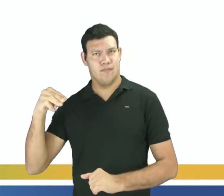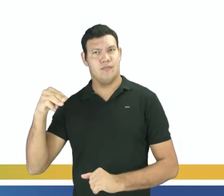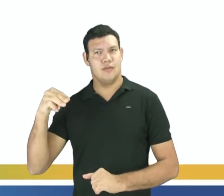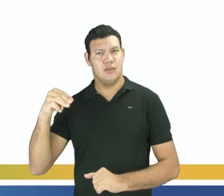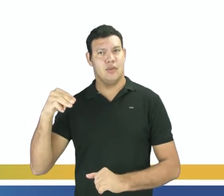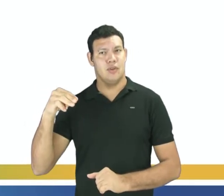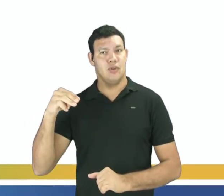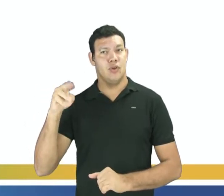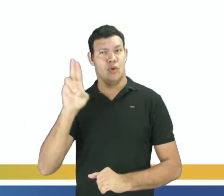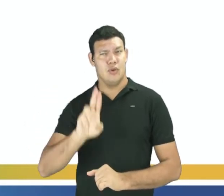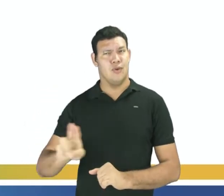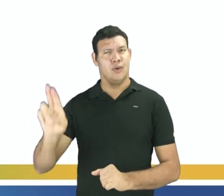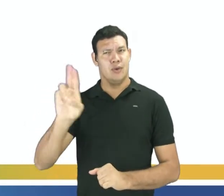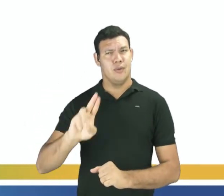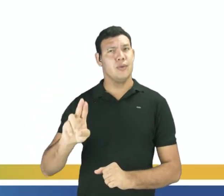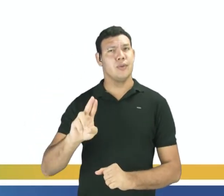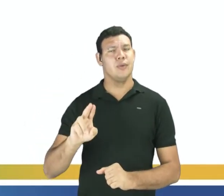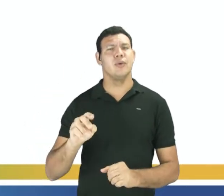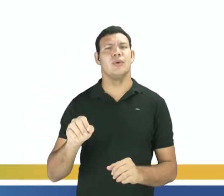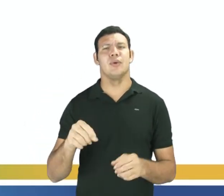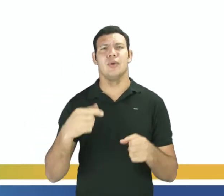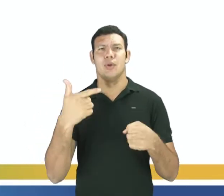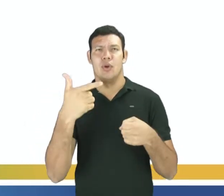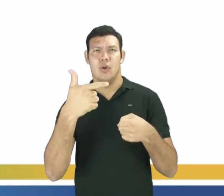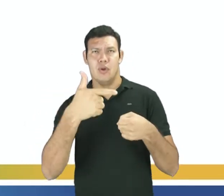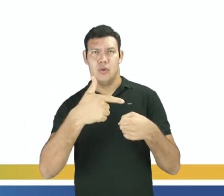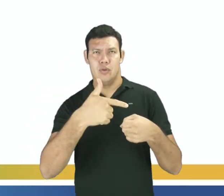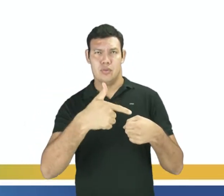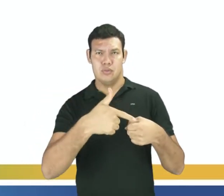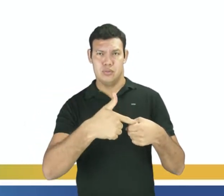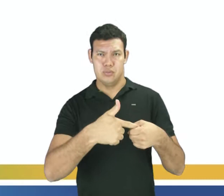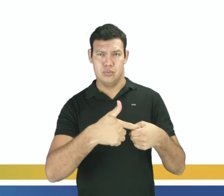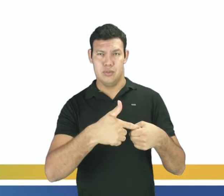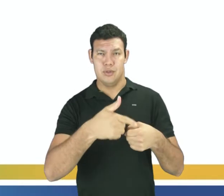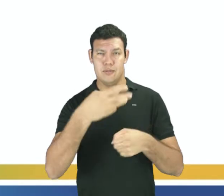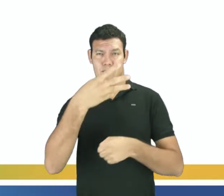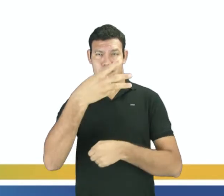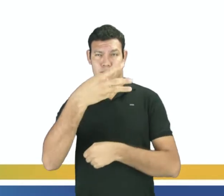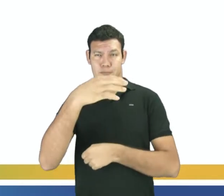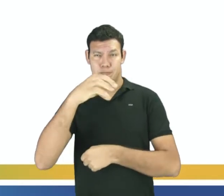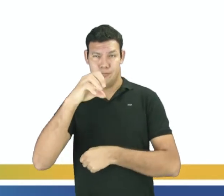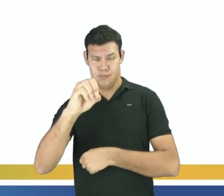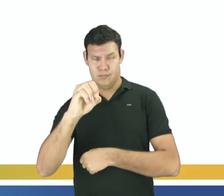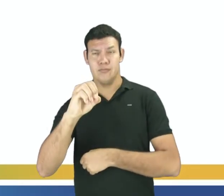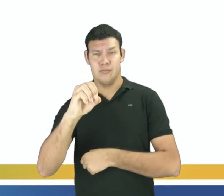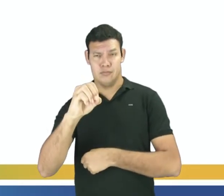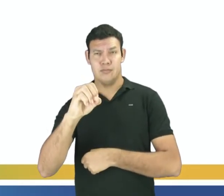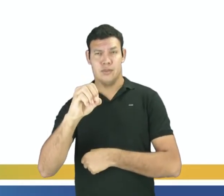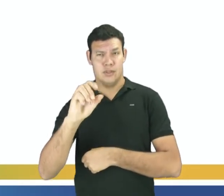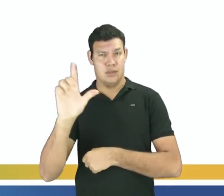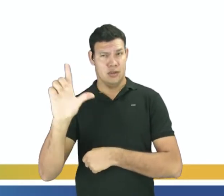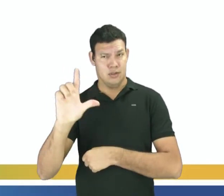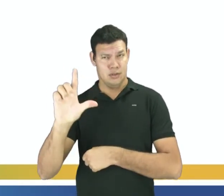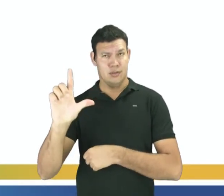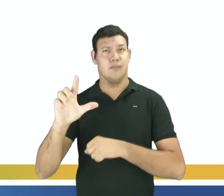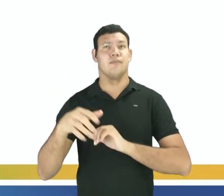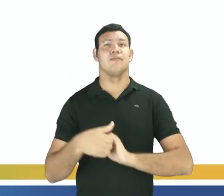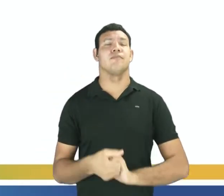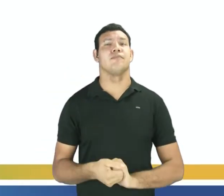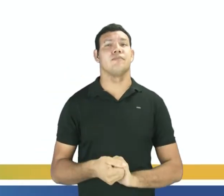só, percorrendo 300 quilômetros, está aqui, o carro gastou 30 litros de